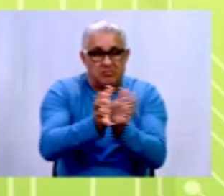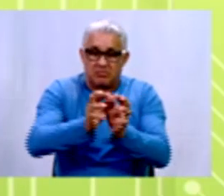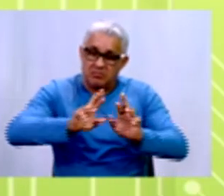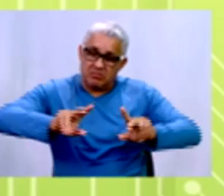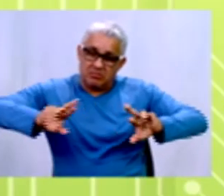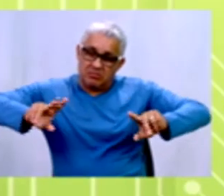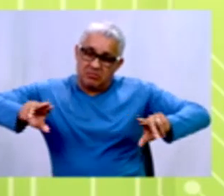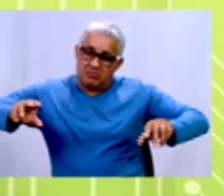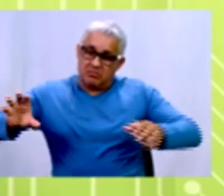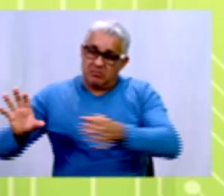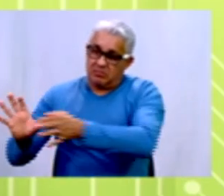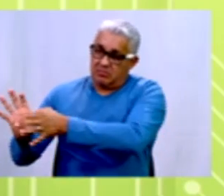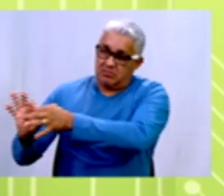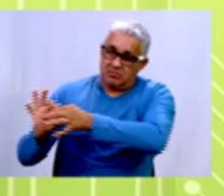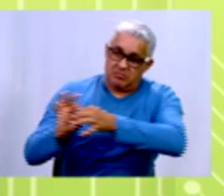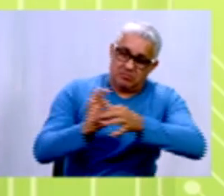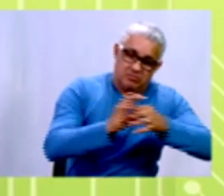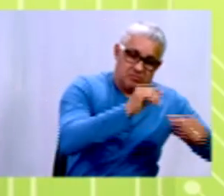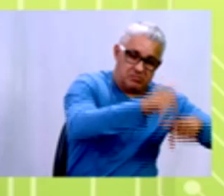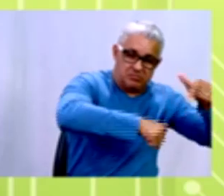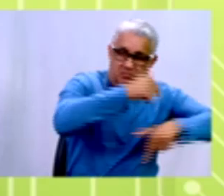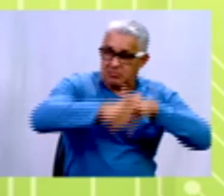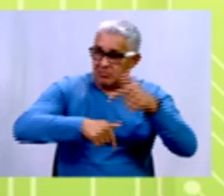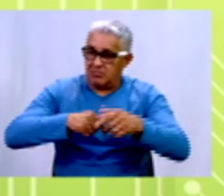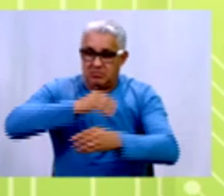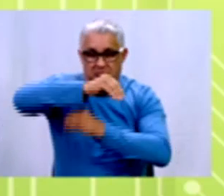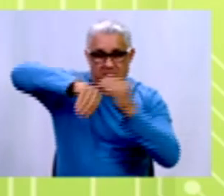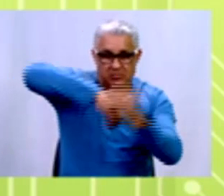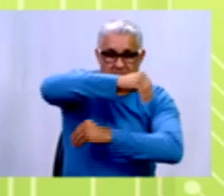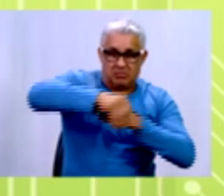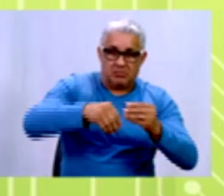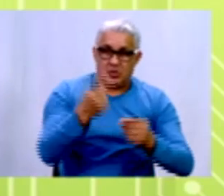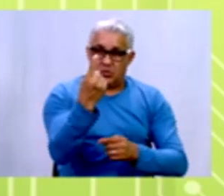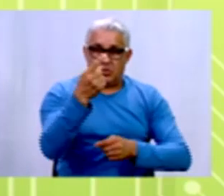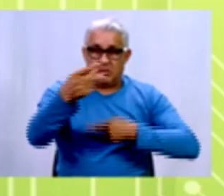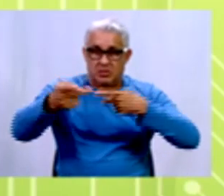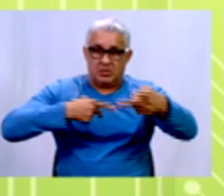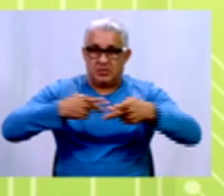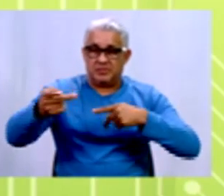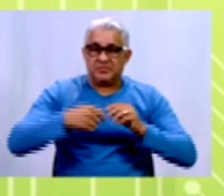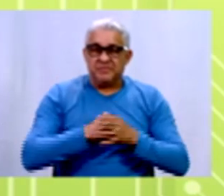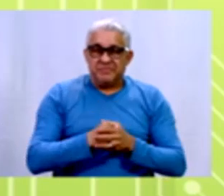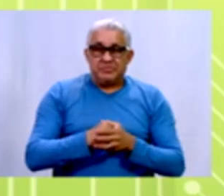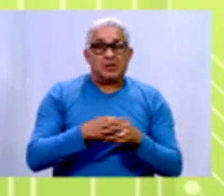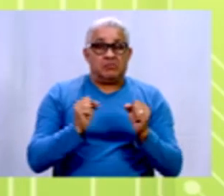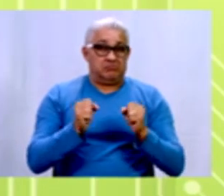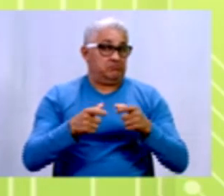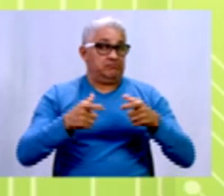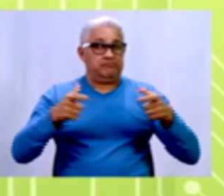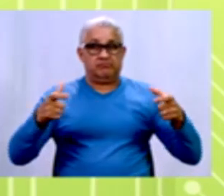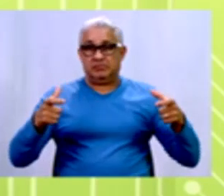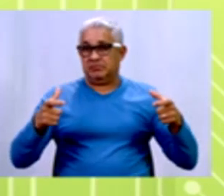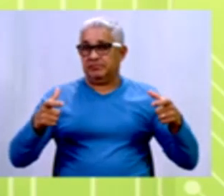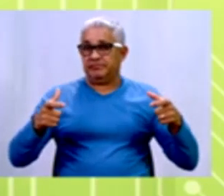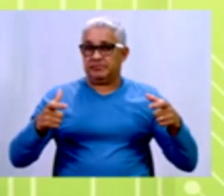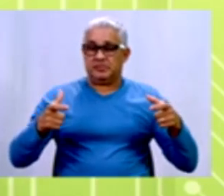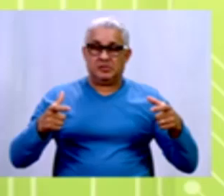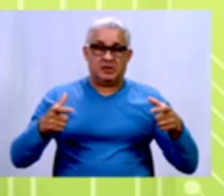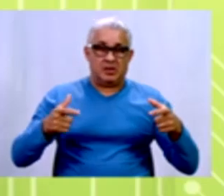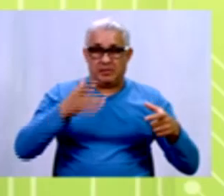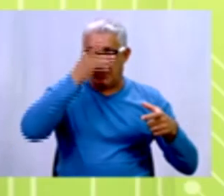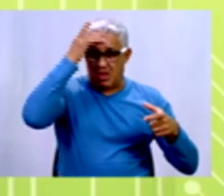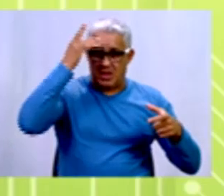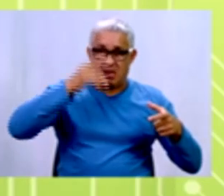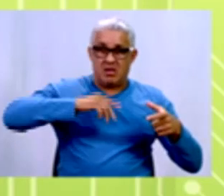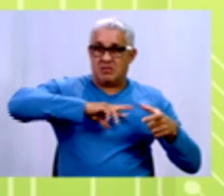integrados trabalhando, envolvidos no mesmo projeto. Então, posso ter um projeto grande, aí de várias pessoas,